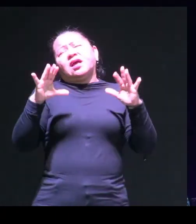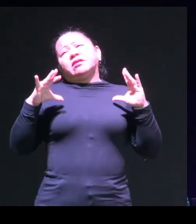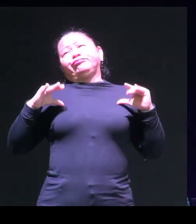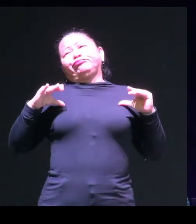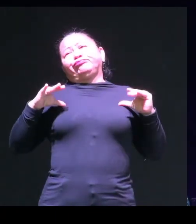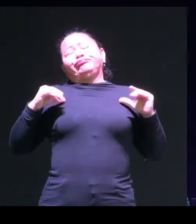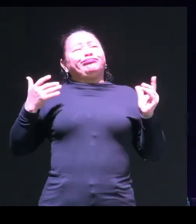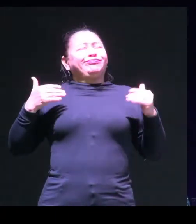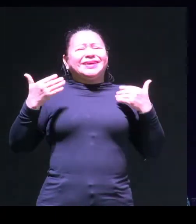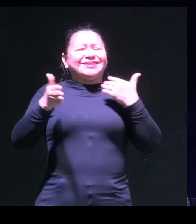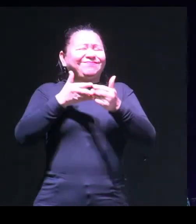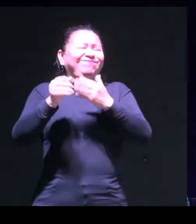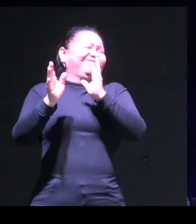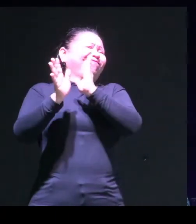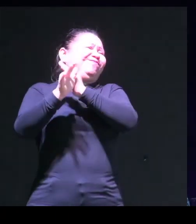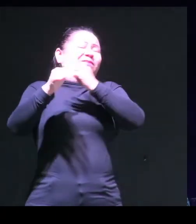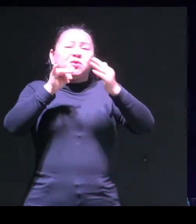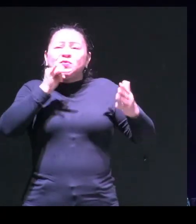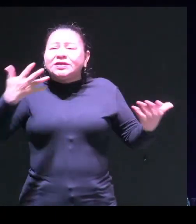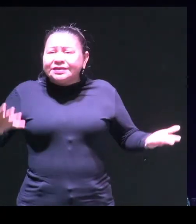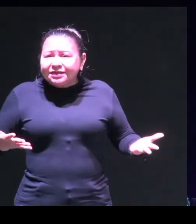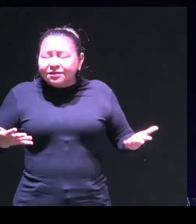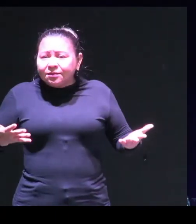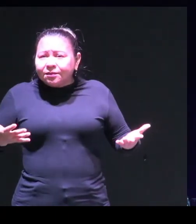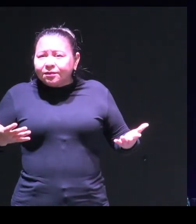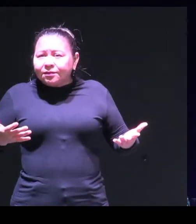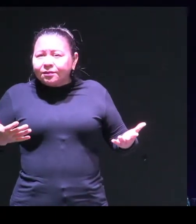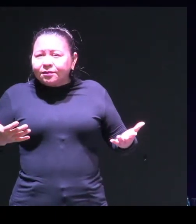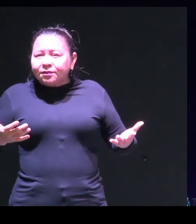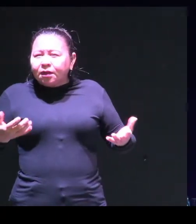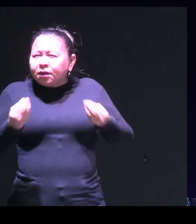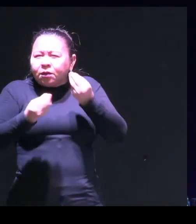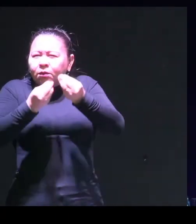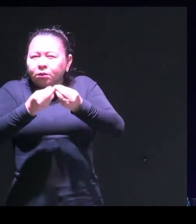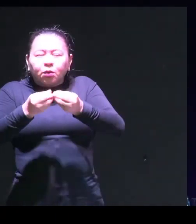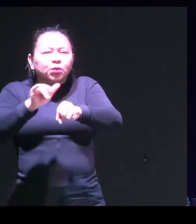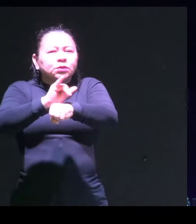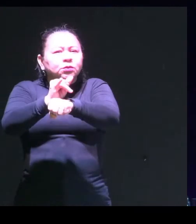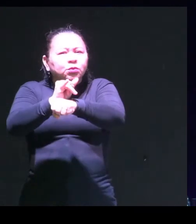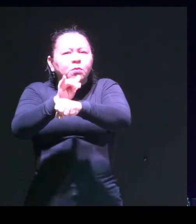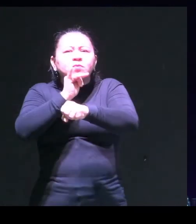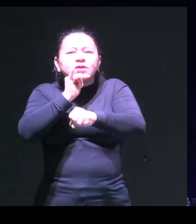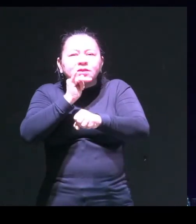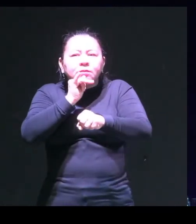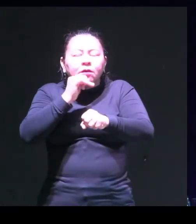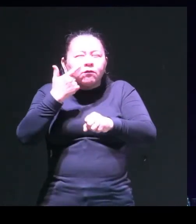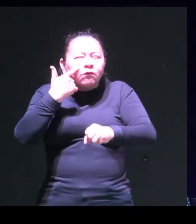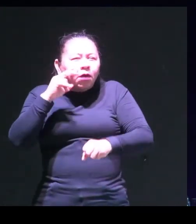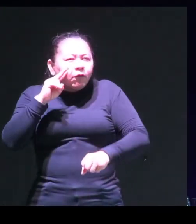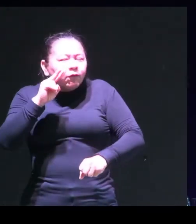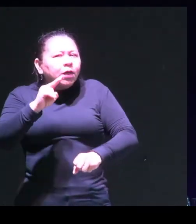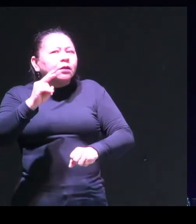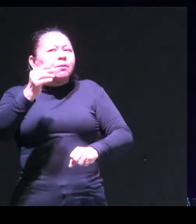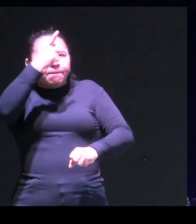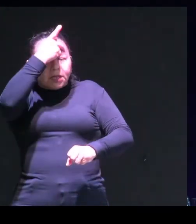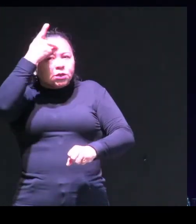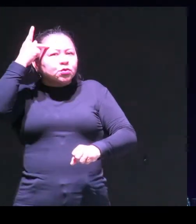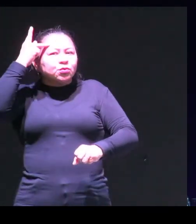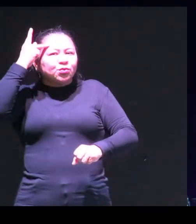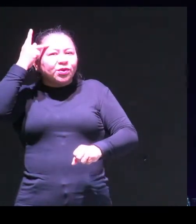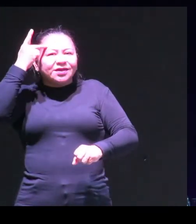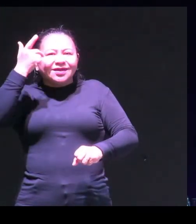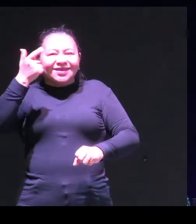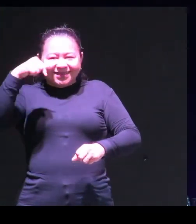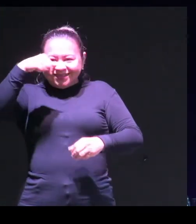acomodada. Sabe, essa transmissão pelo YouTube foi visando pessoas que